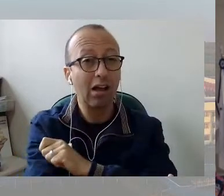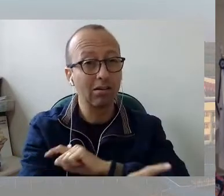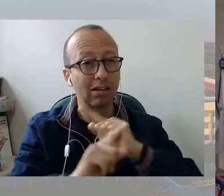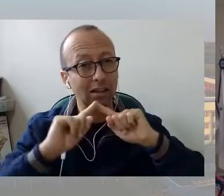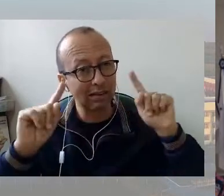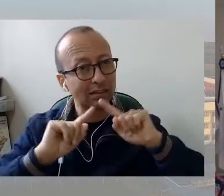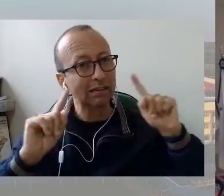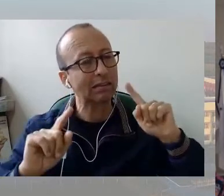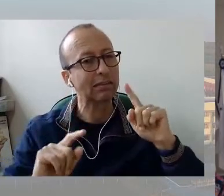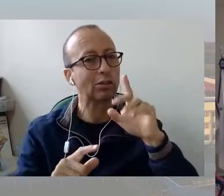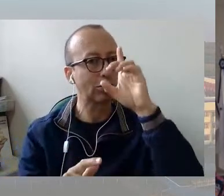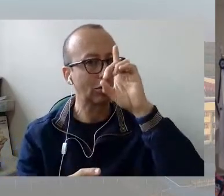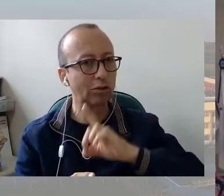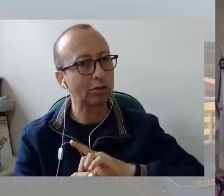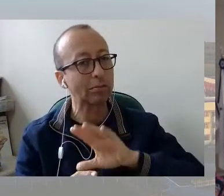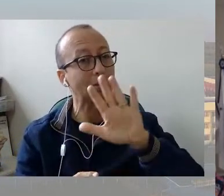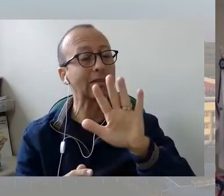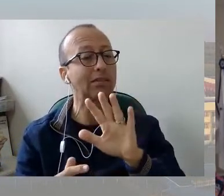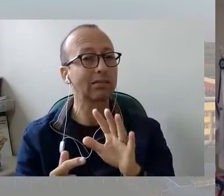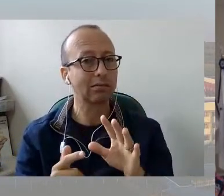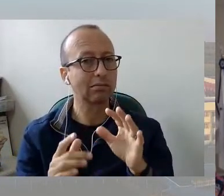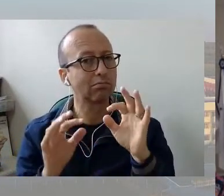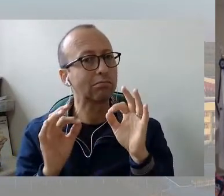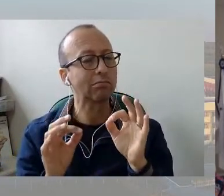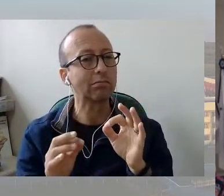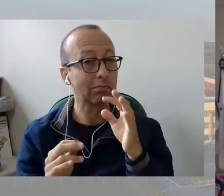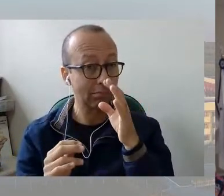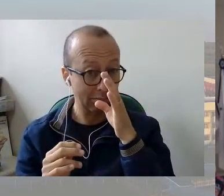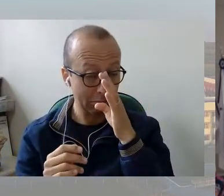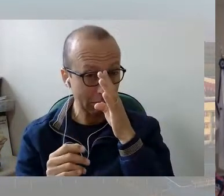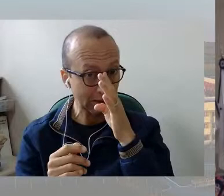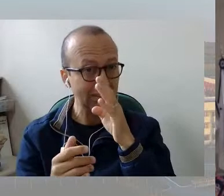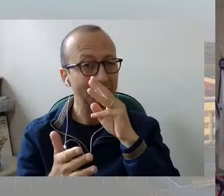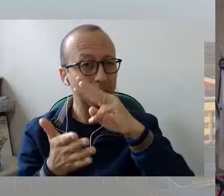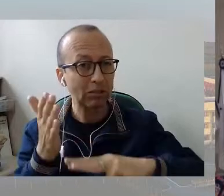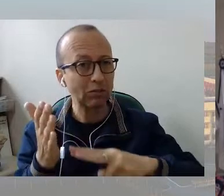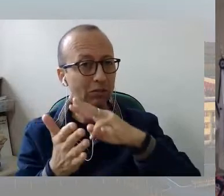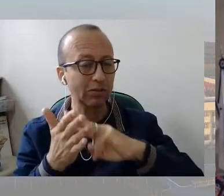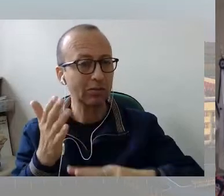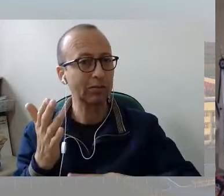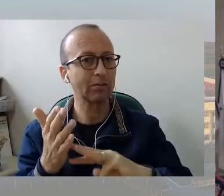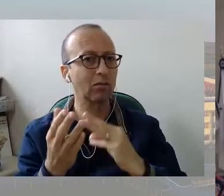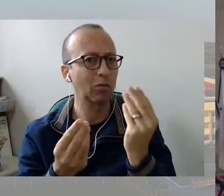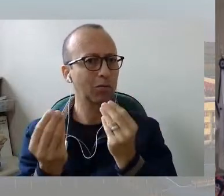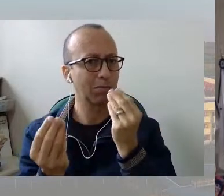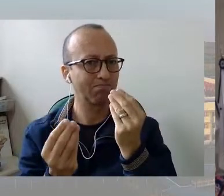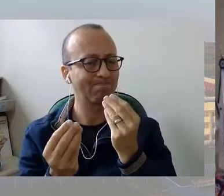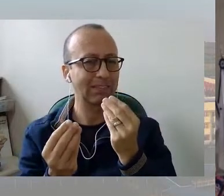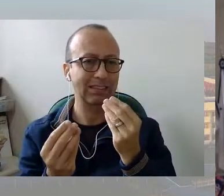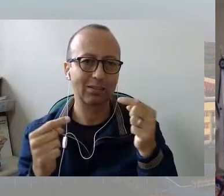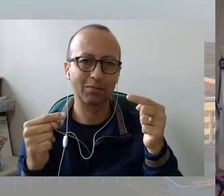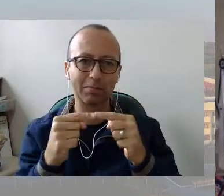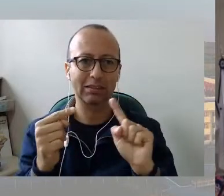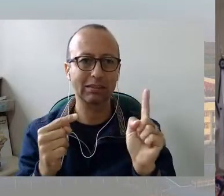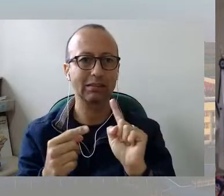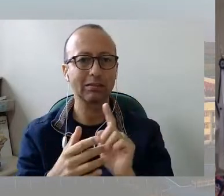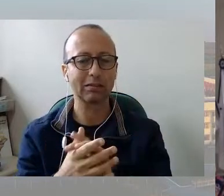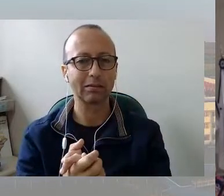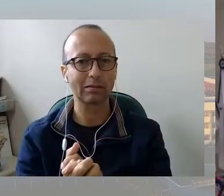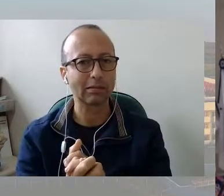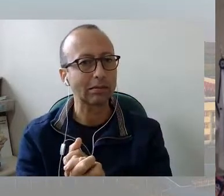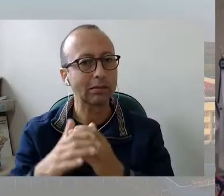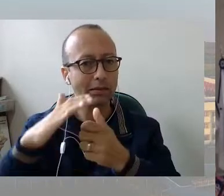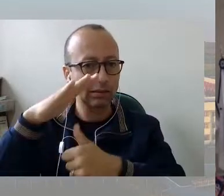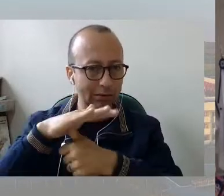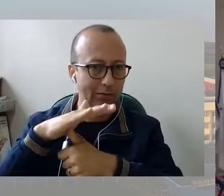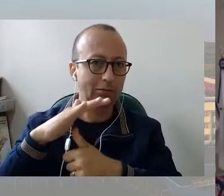a metodologia utilizada, pois estavam aqui e durante todo o dia de celebrações poderiam marcar reuniões com os pró-reitorias e o reitor, e